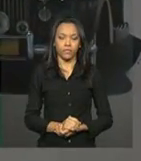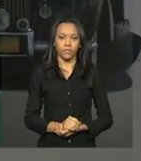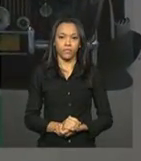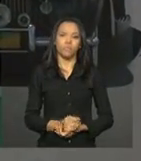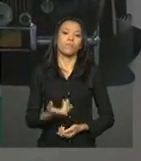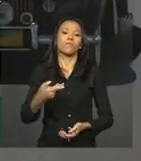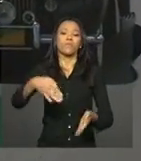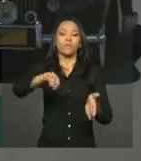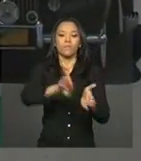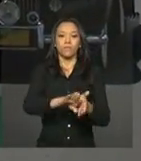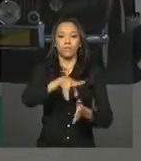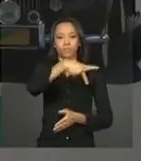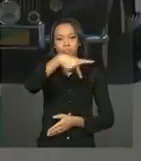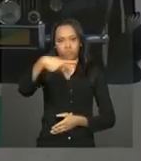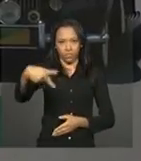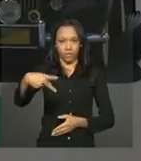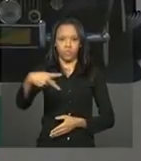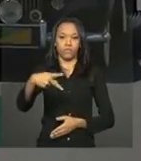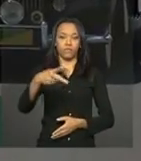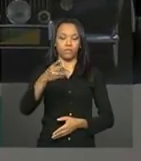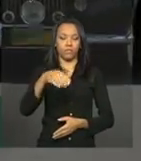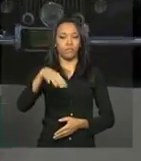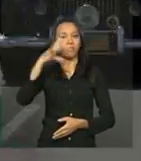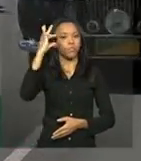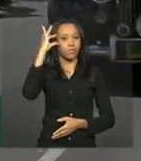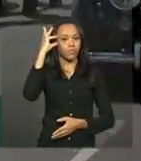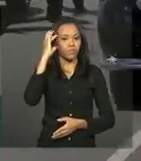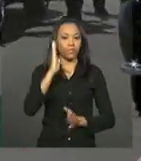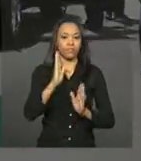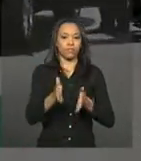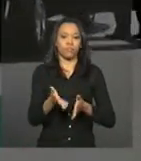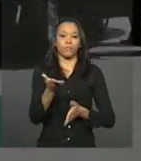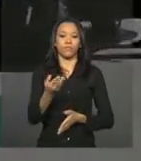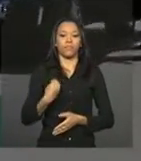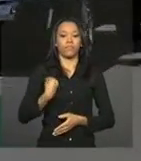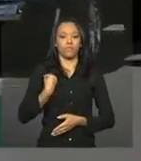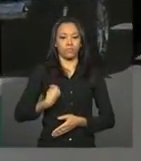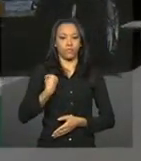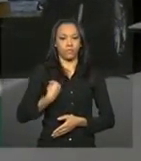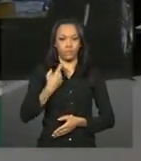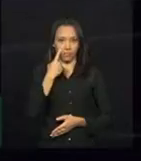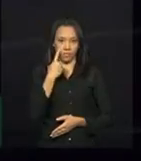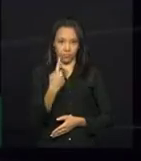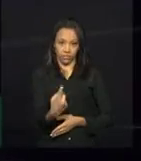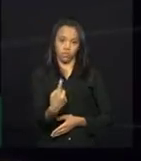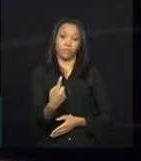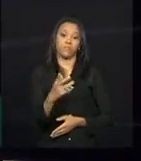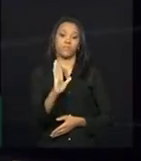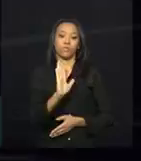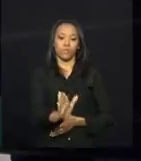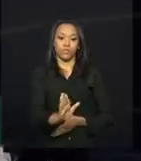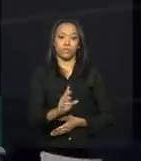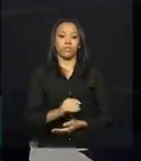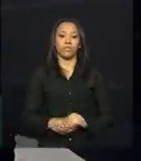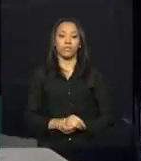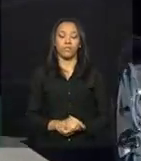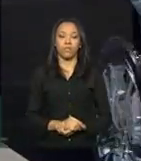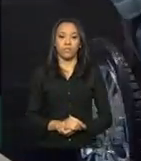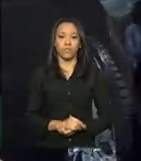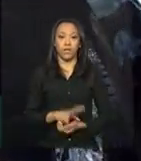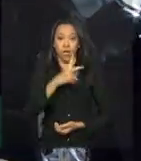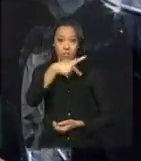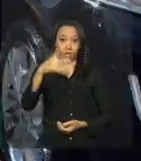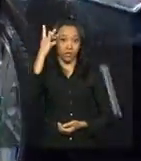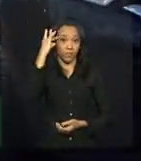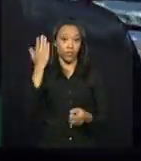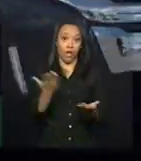Chegada da presidenta ao Rolls-Royce presidencial. A gente acompanha. Com imagens ao vivo do pool de emissoras. Presidenta Dilma